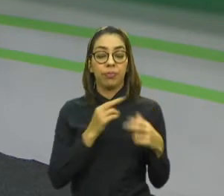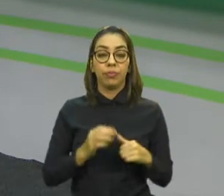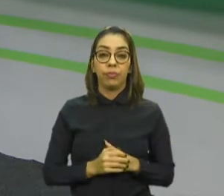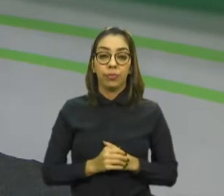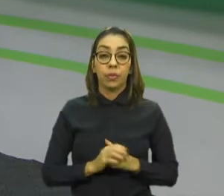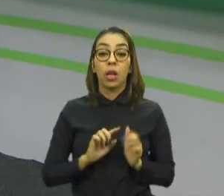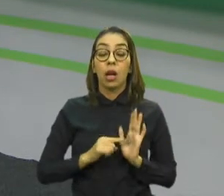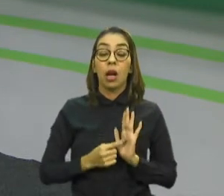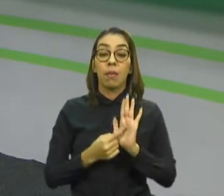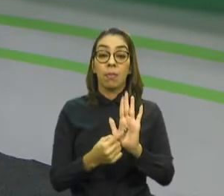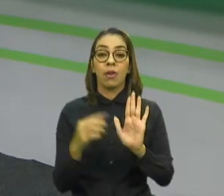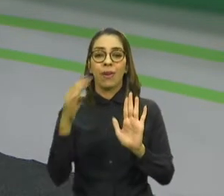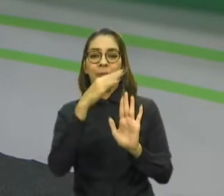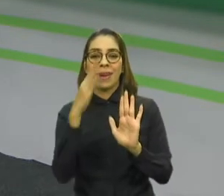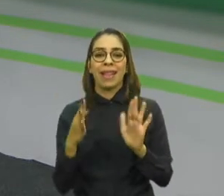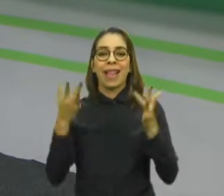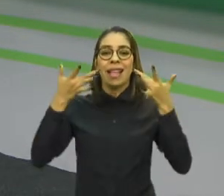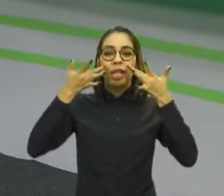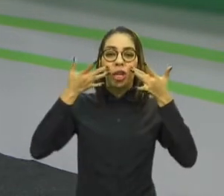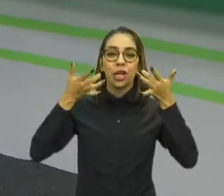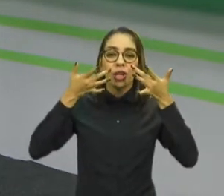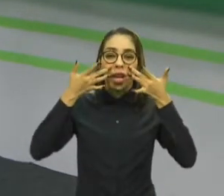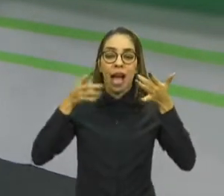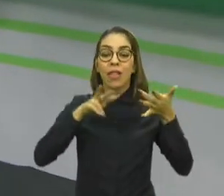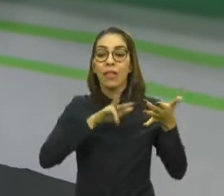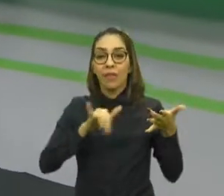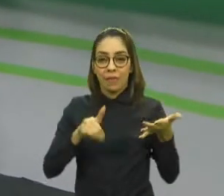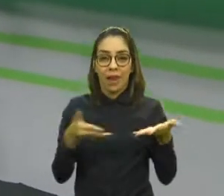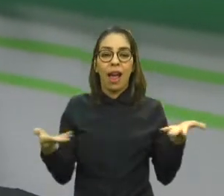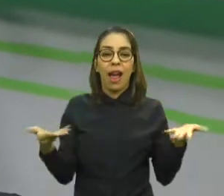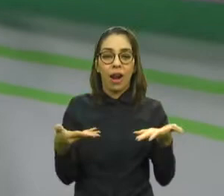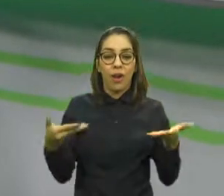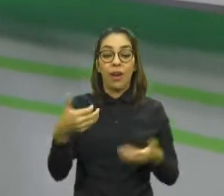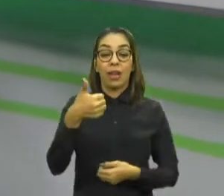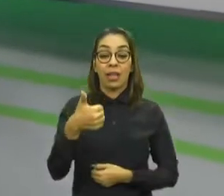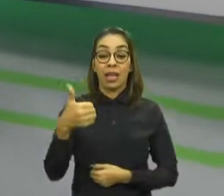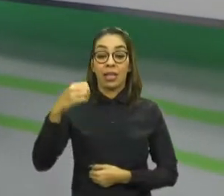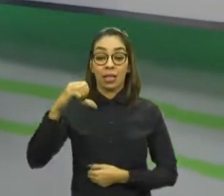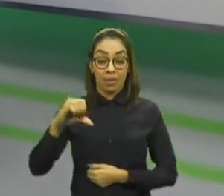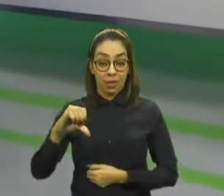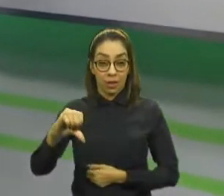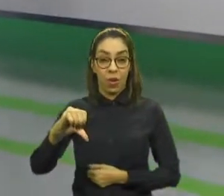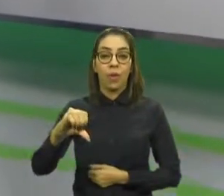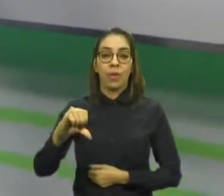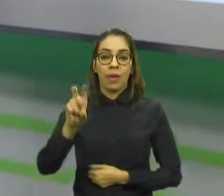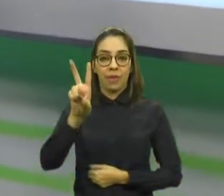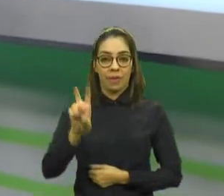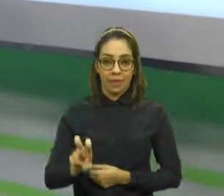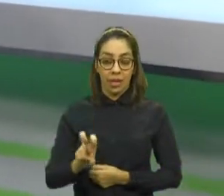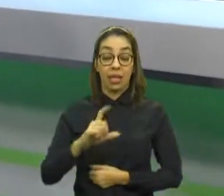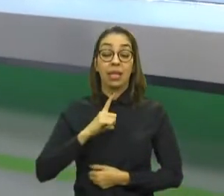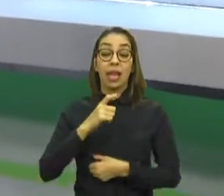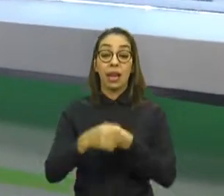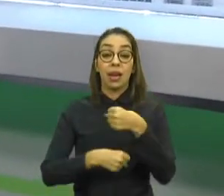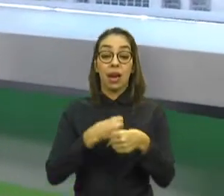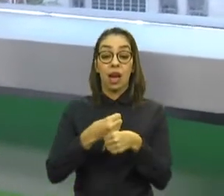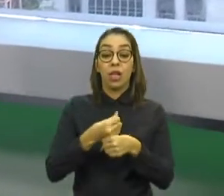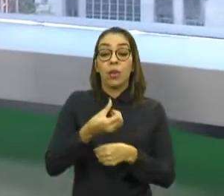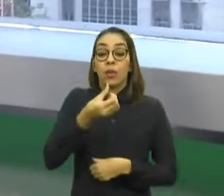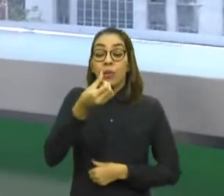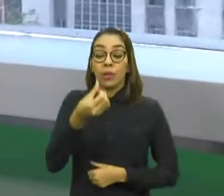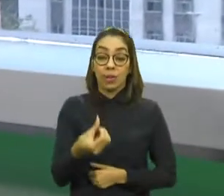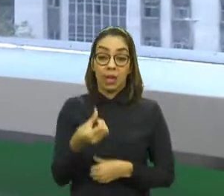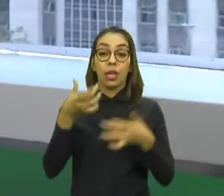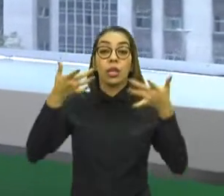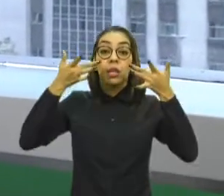Brasileira de Teatro Transcendental chega à 19ª edição. Neste ano, são 6 espetáculos que serão exibidos de 4